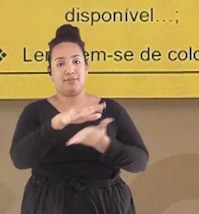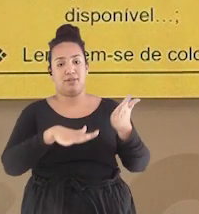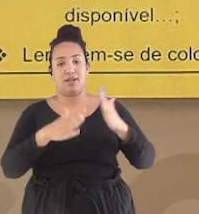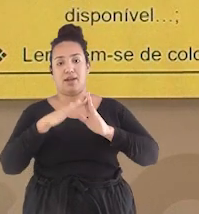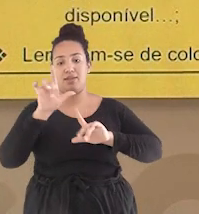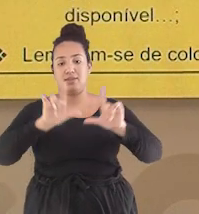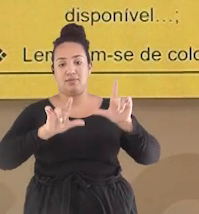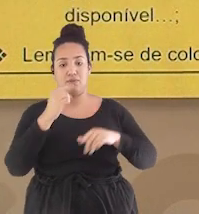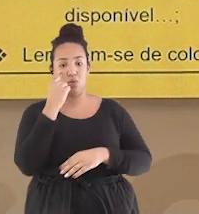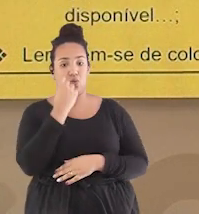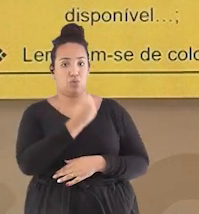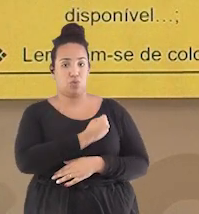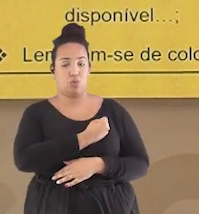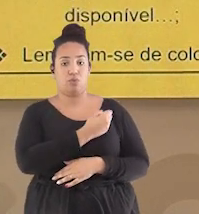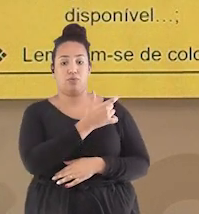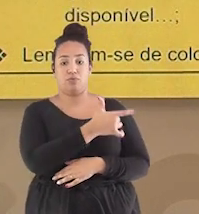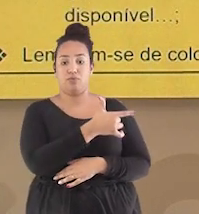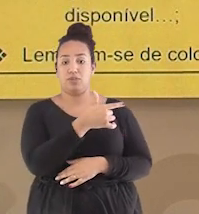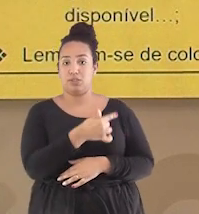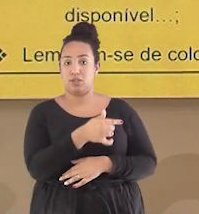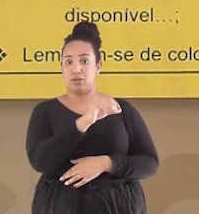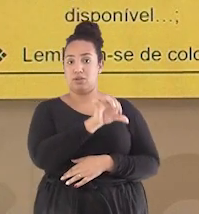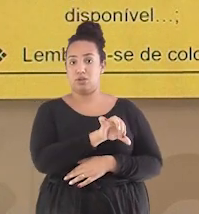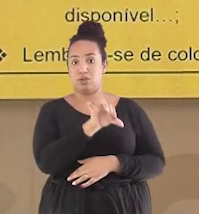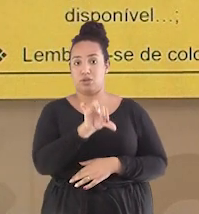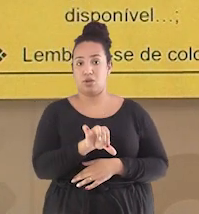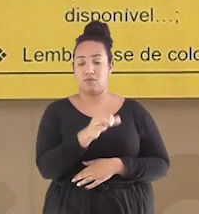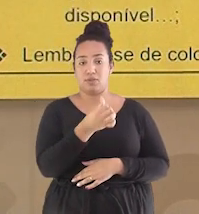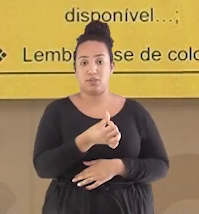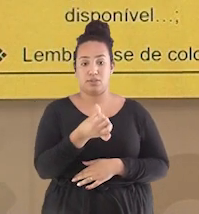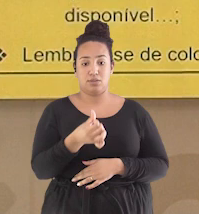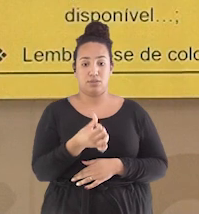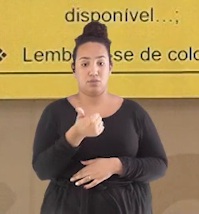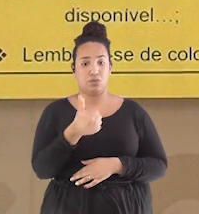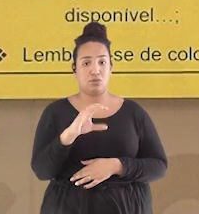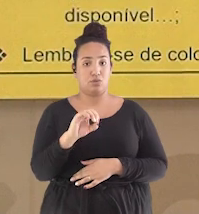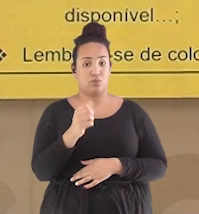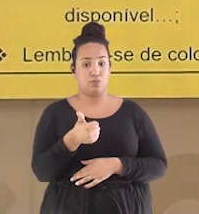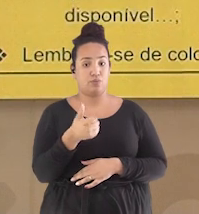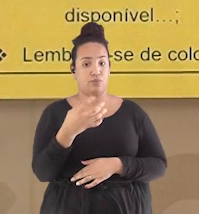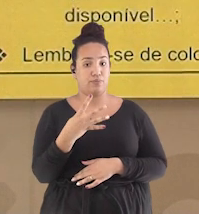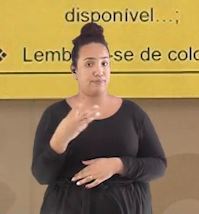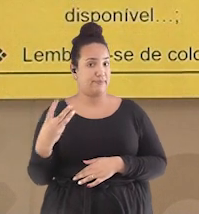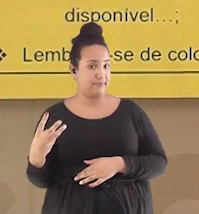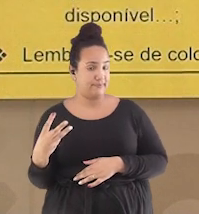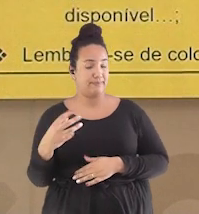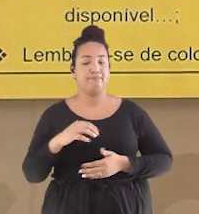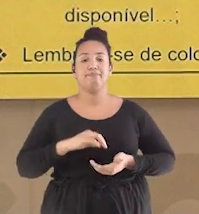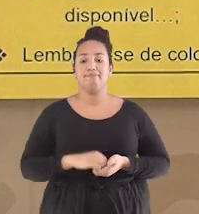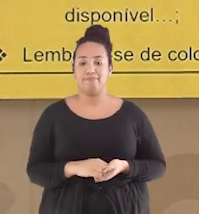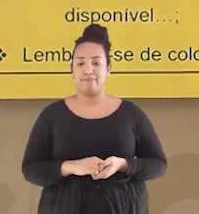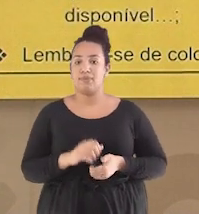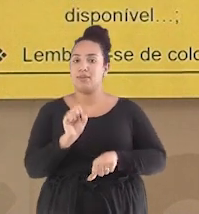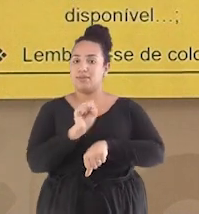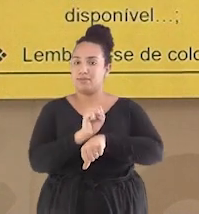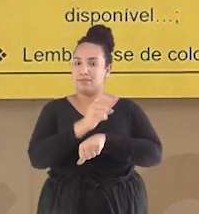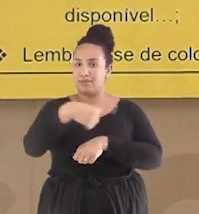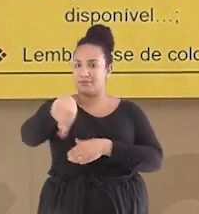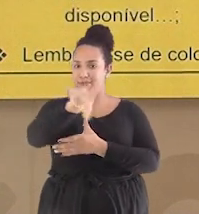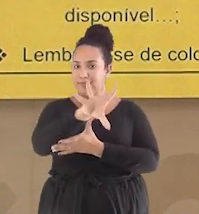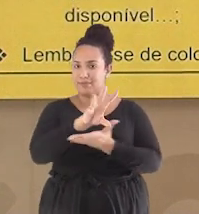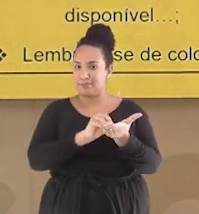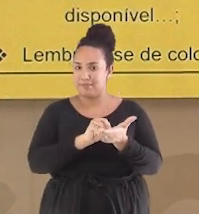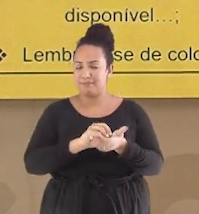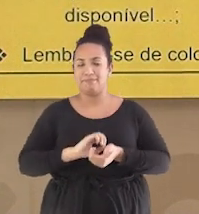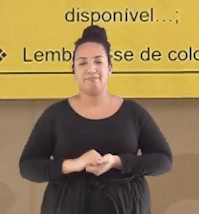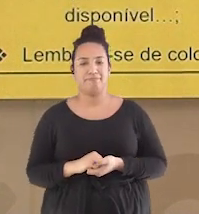Casa na TV. Esse aqui é o número, o 27 99 66 101 43. Vou dar um tempinho para